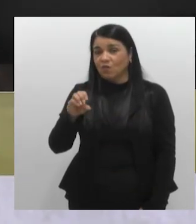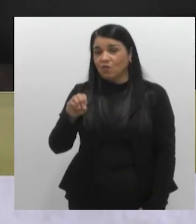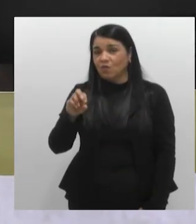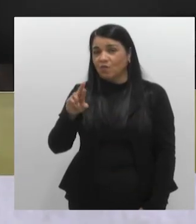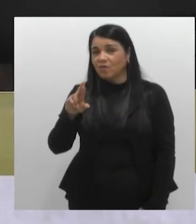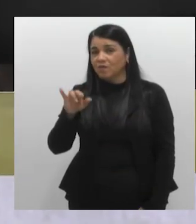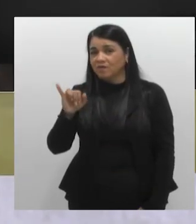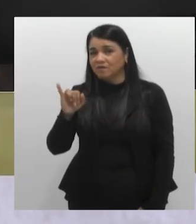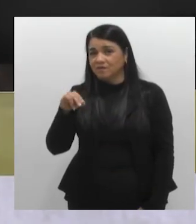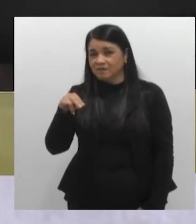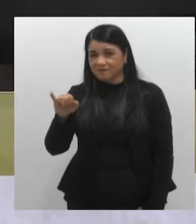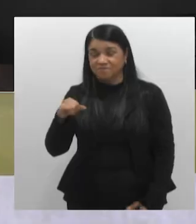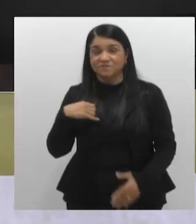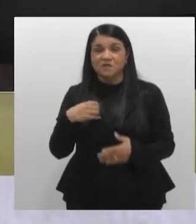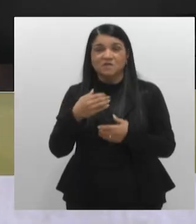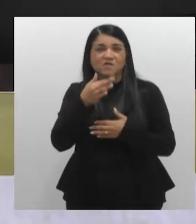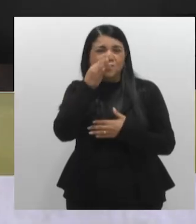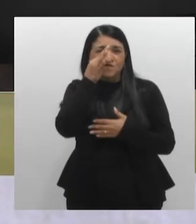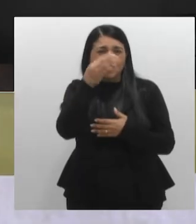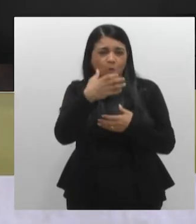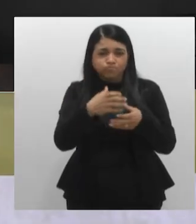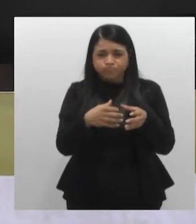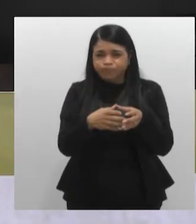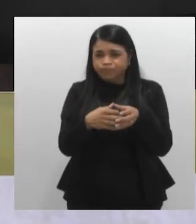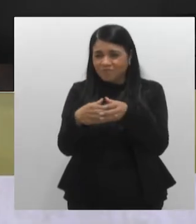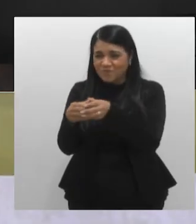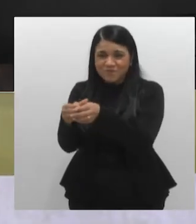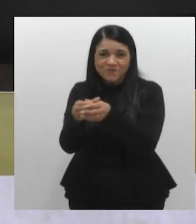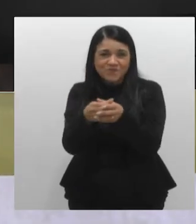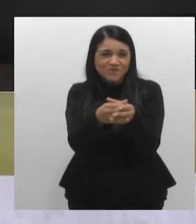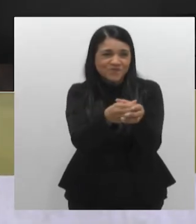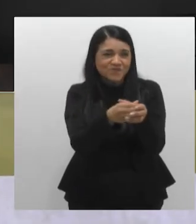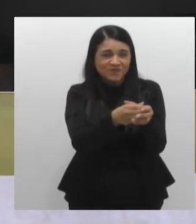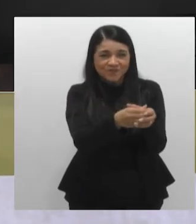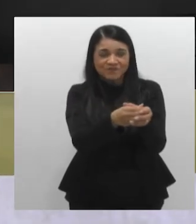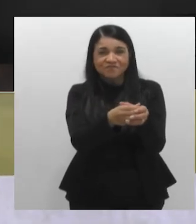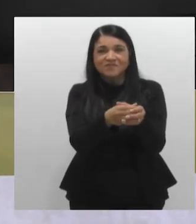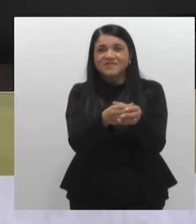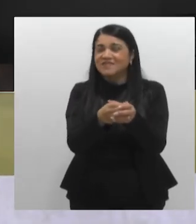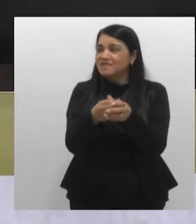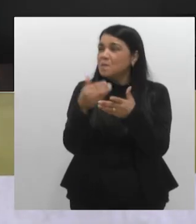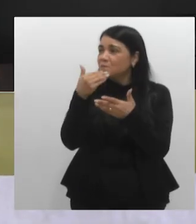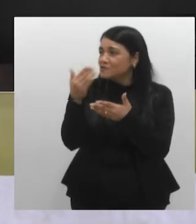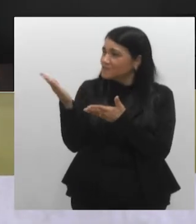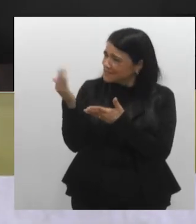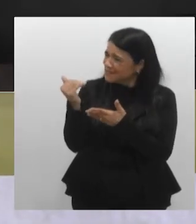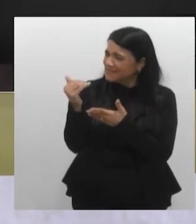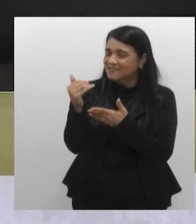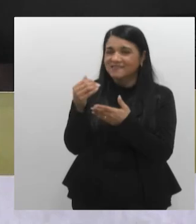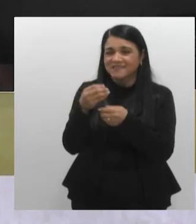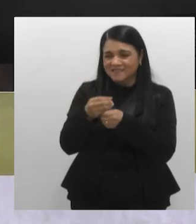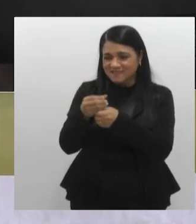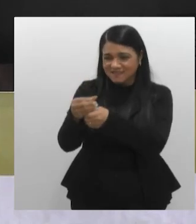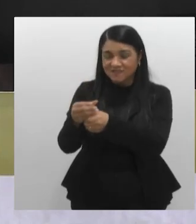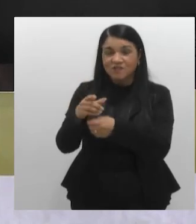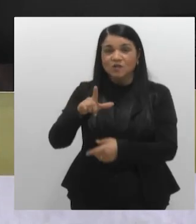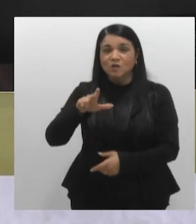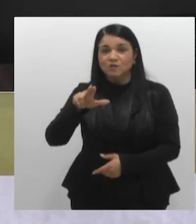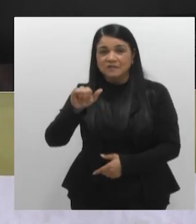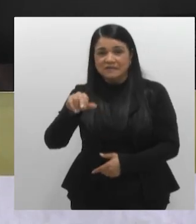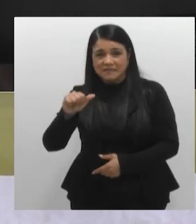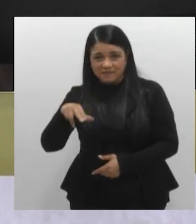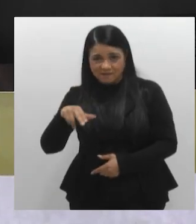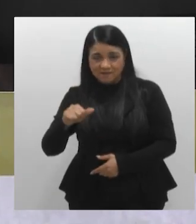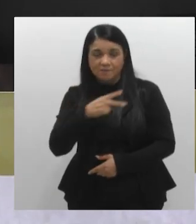com alguns buquês de flores para algumas pessoas. Eu queria já pedir para vocês trazerem, e já entregando para a Luciana Calaça, presidente da Leão